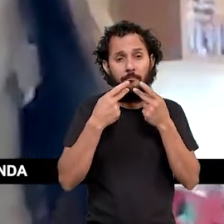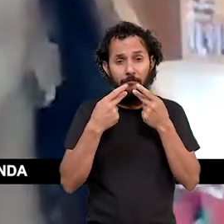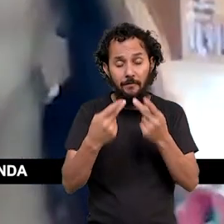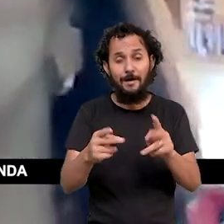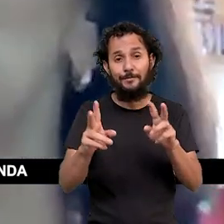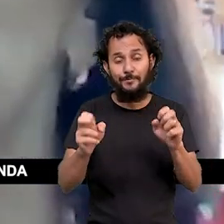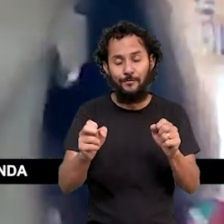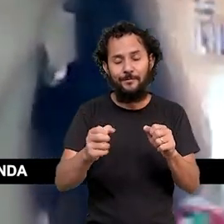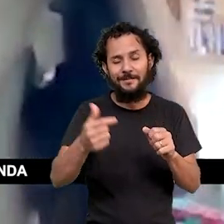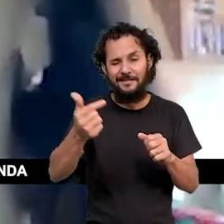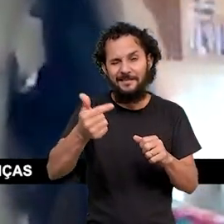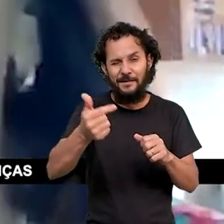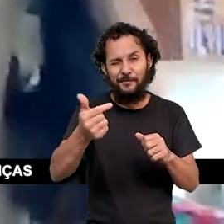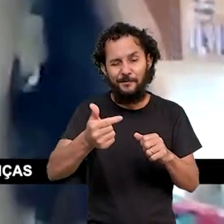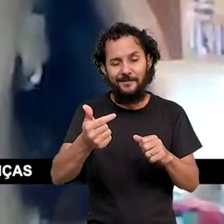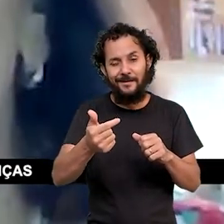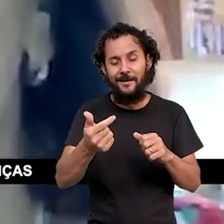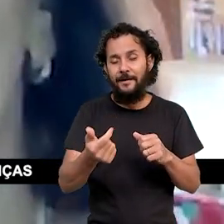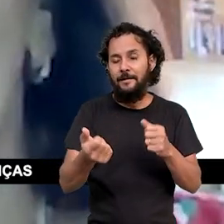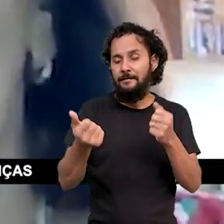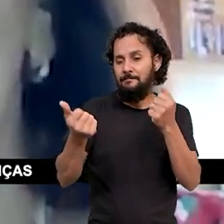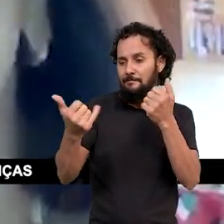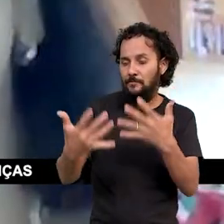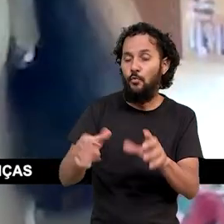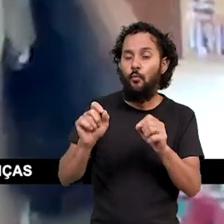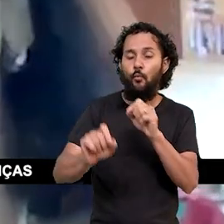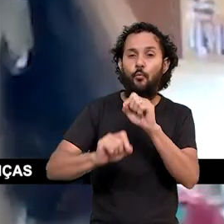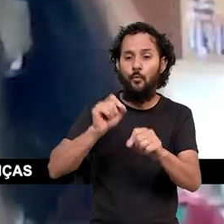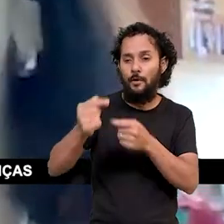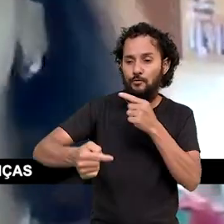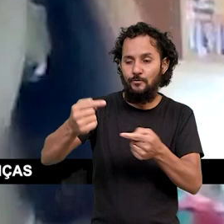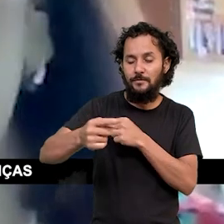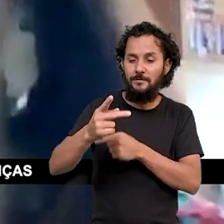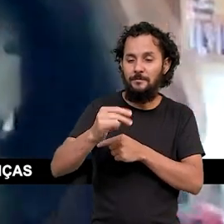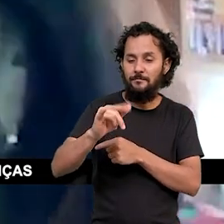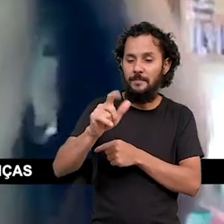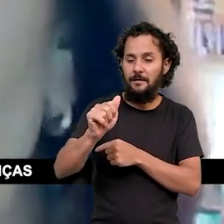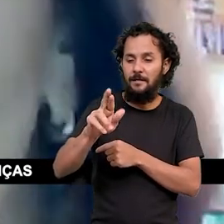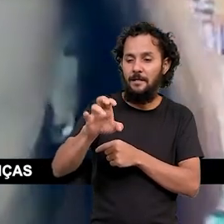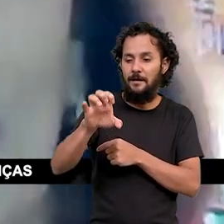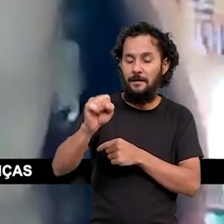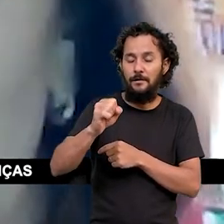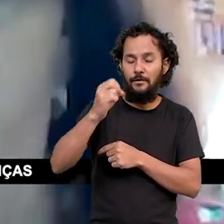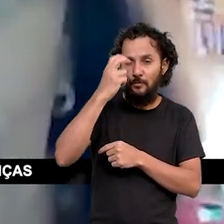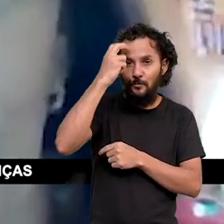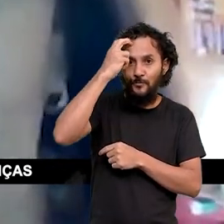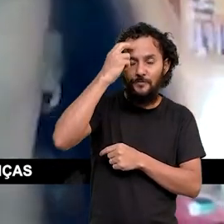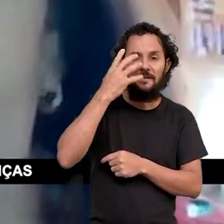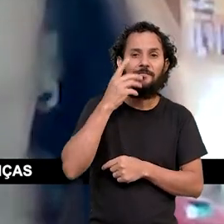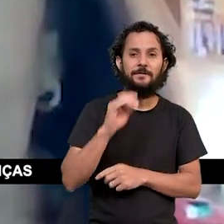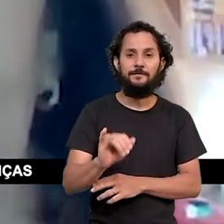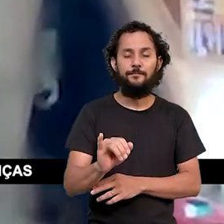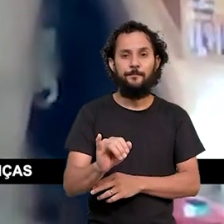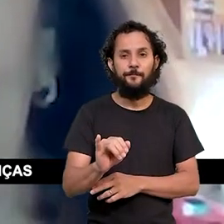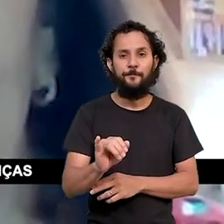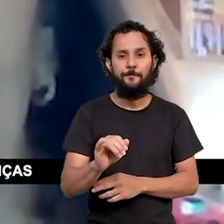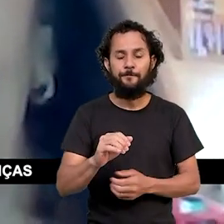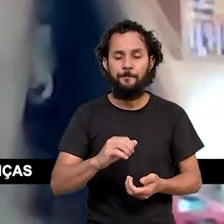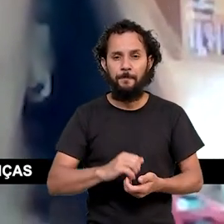entro, então, nessa segunda parte, que é a discussão dos pilares das culturas infantis.